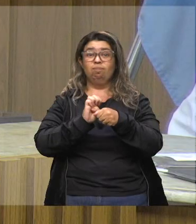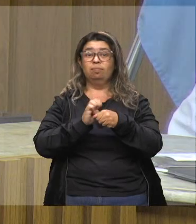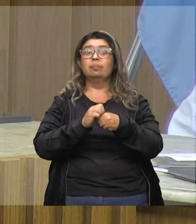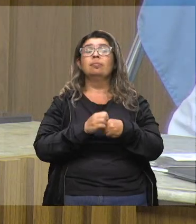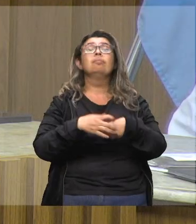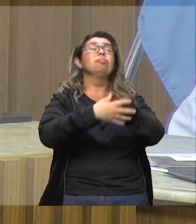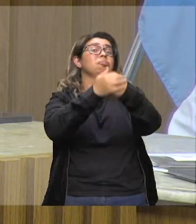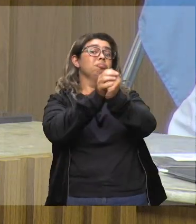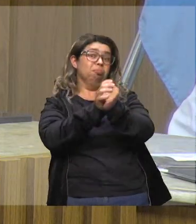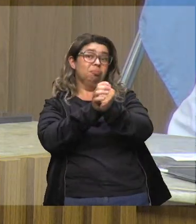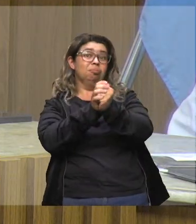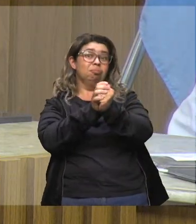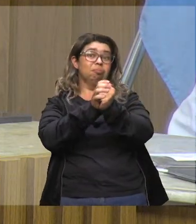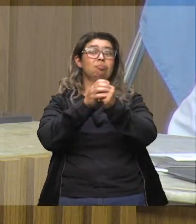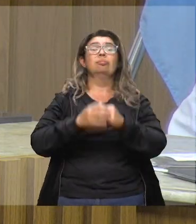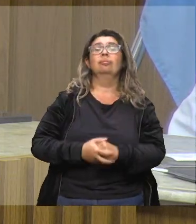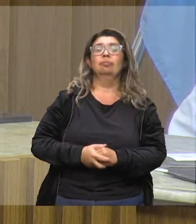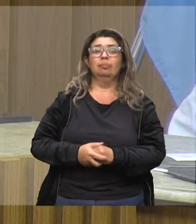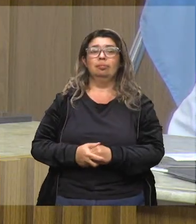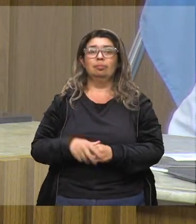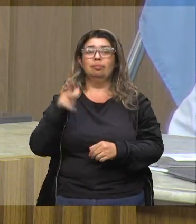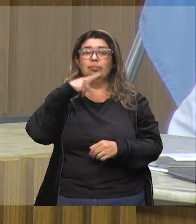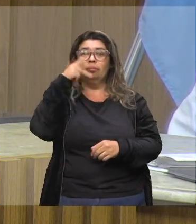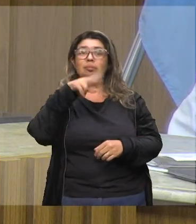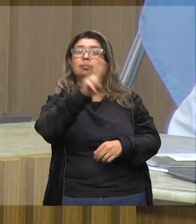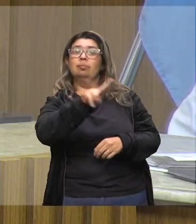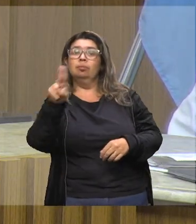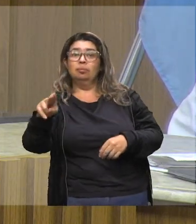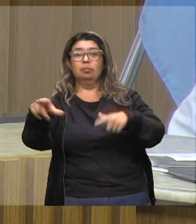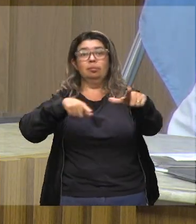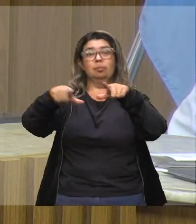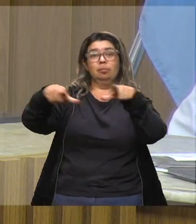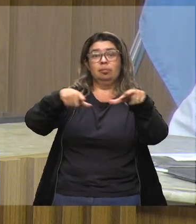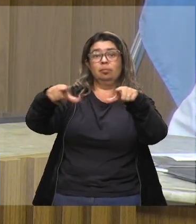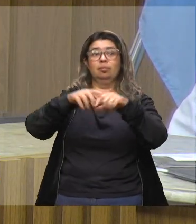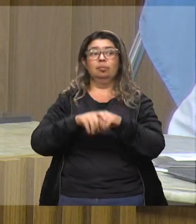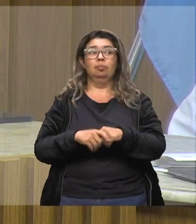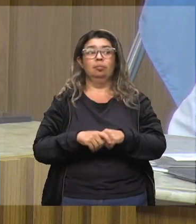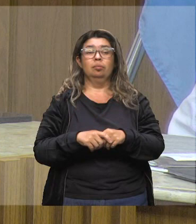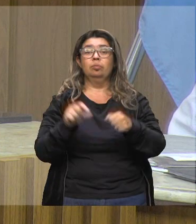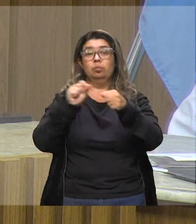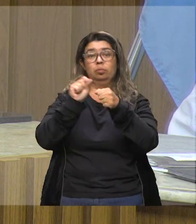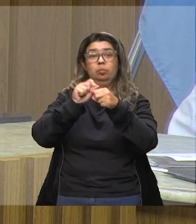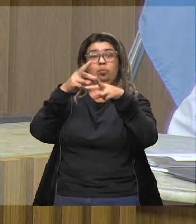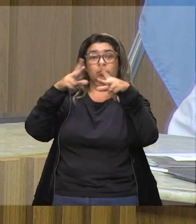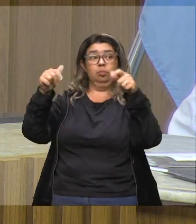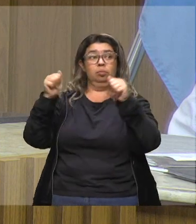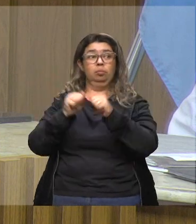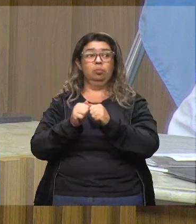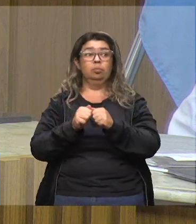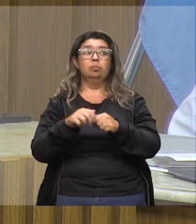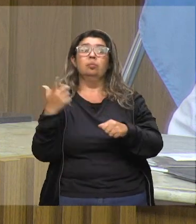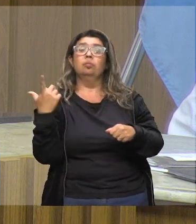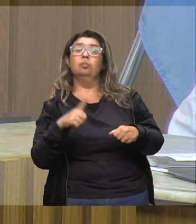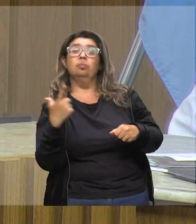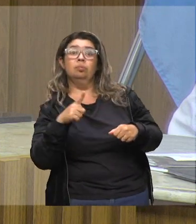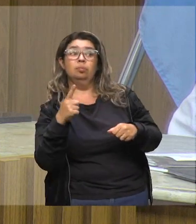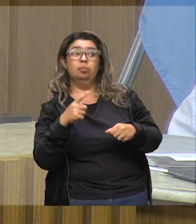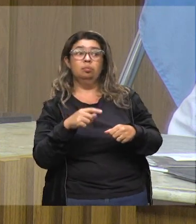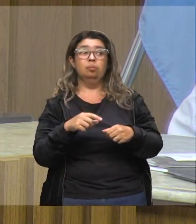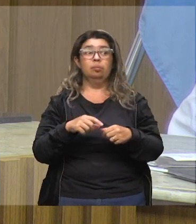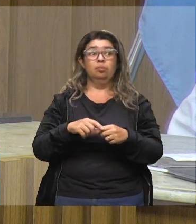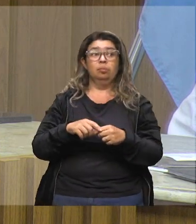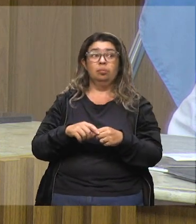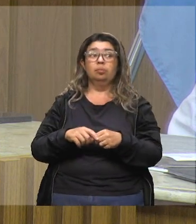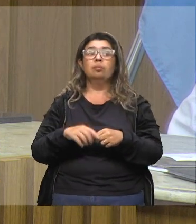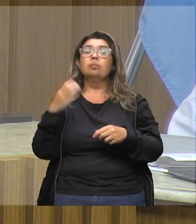omisso no que tange à nomeação de servidores, ou tomar uma providência de não ter servidor, não é servidor que vocês querem